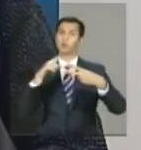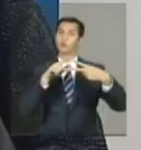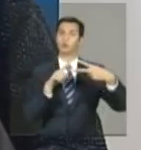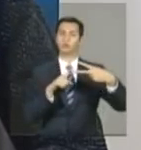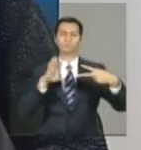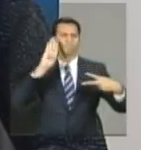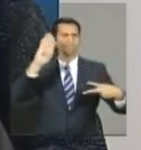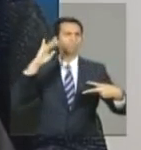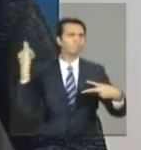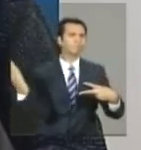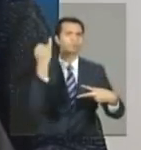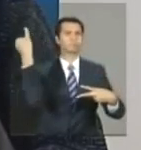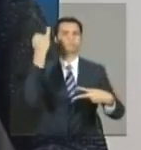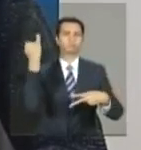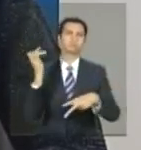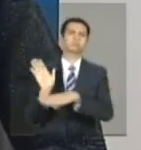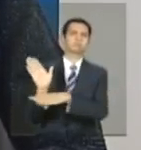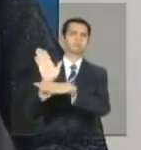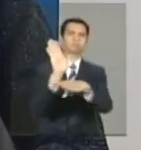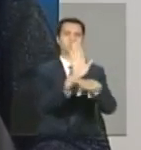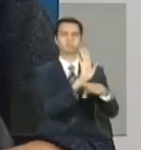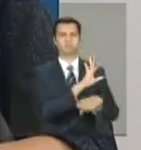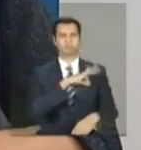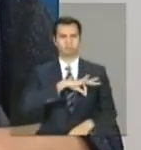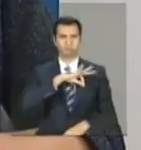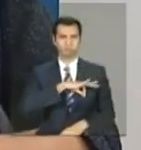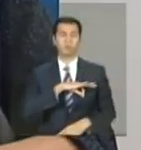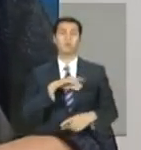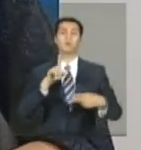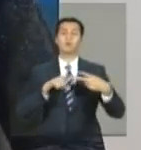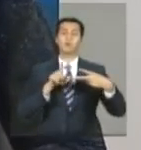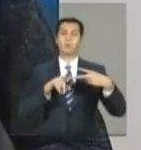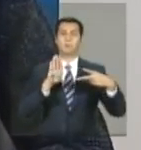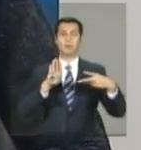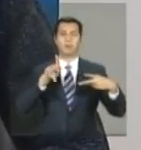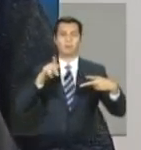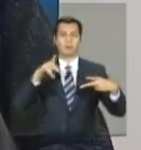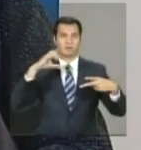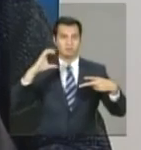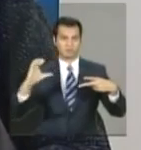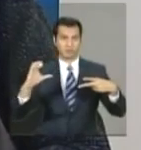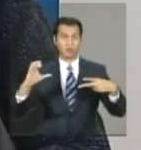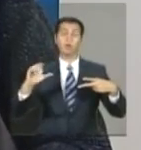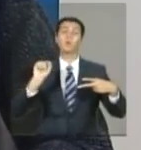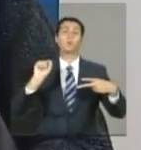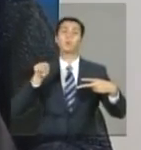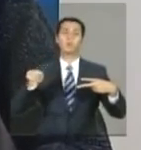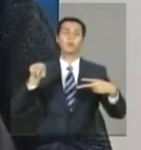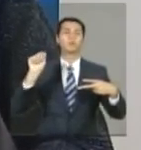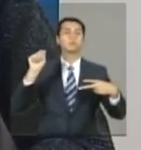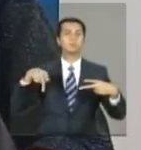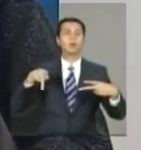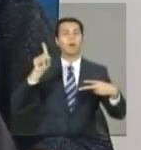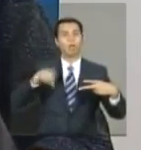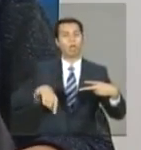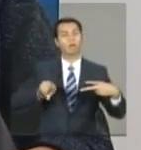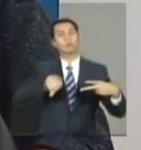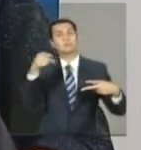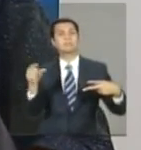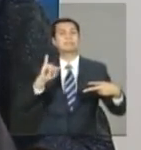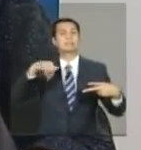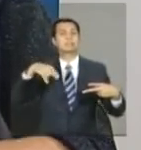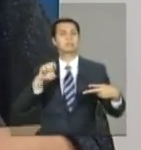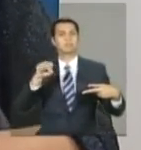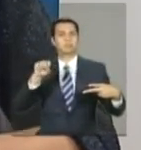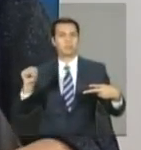da rede de proteção social não contributiva. O BPC, o benefício de prestação continuada, ele é operado pela data prévia, não é operado